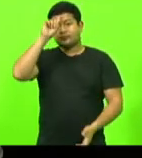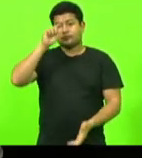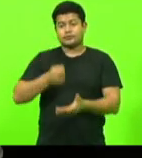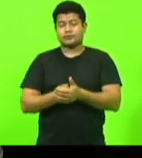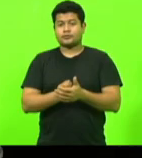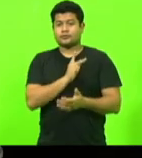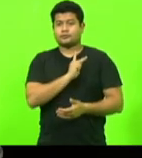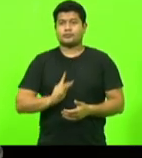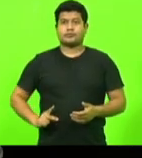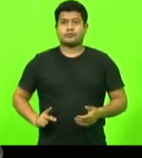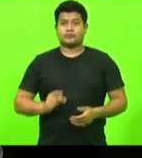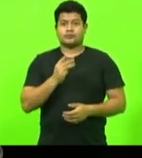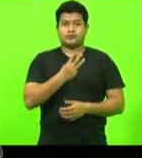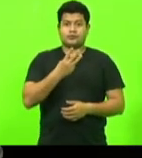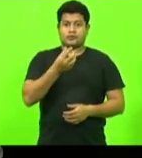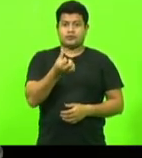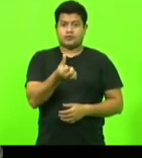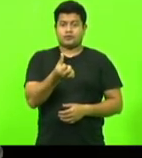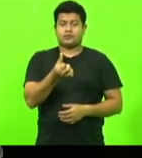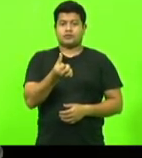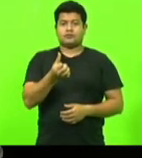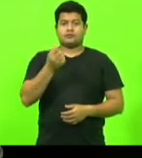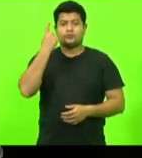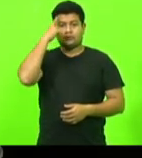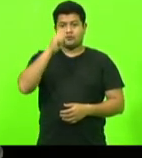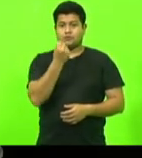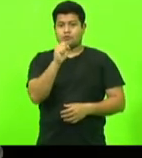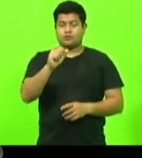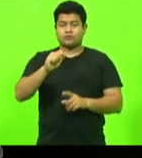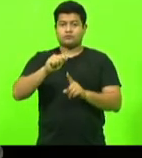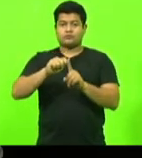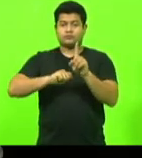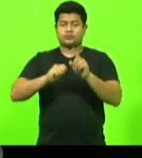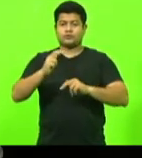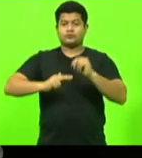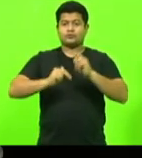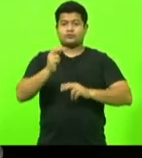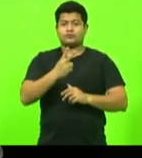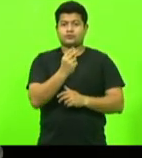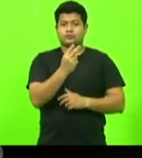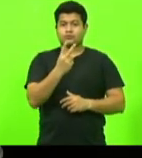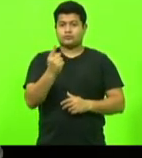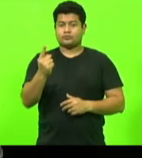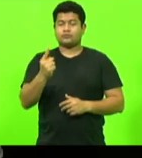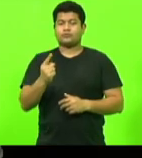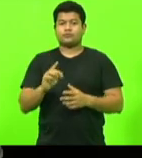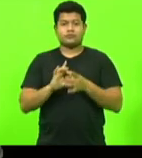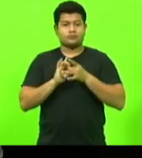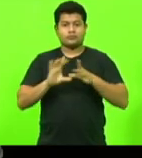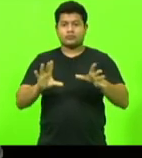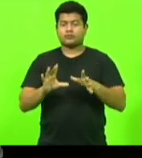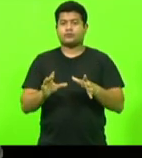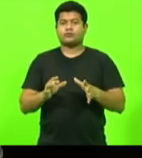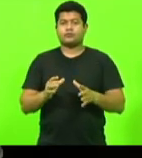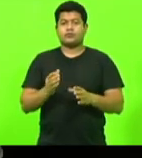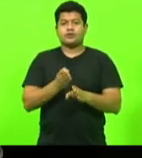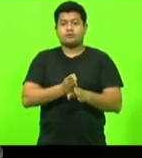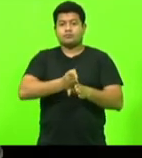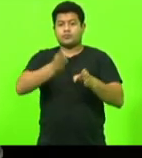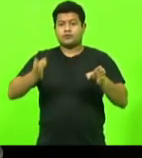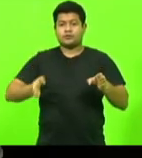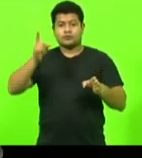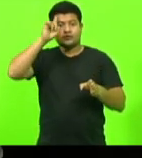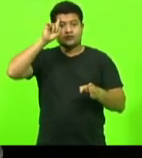presidência 36, de 8 de junho de 2021, foi autorizada a prorrogação por mais 15 dias, o prazo